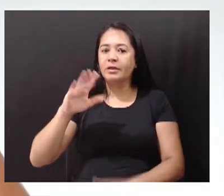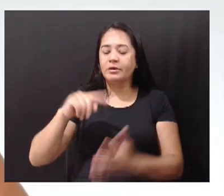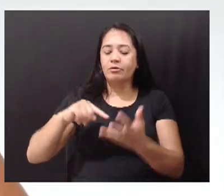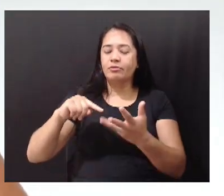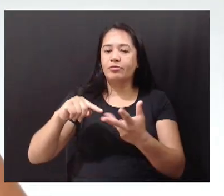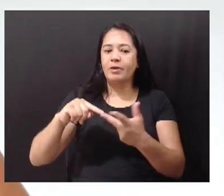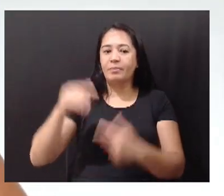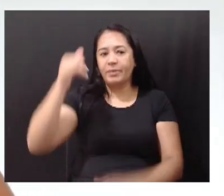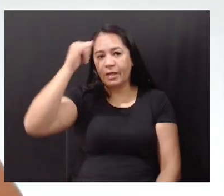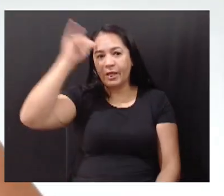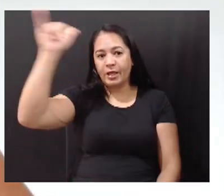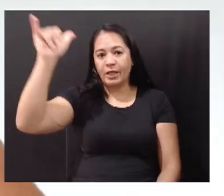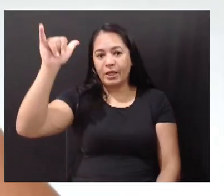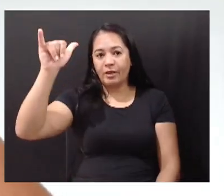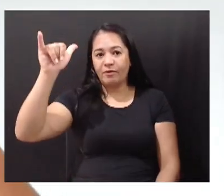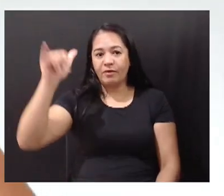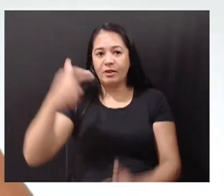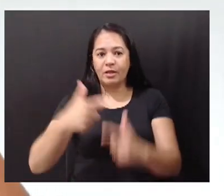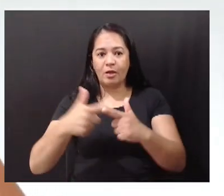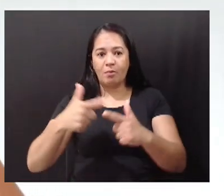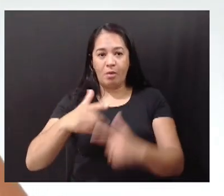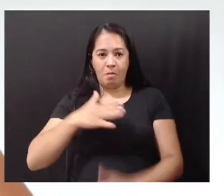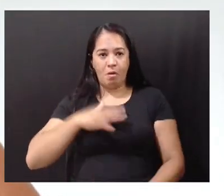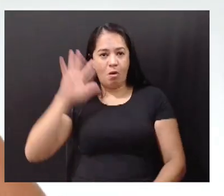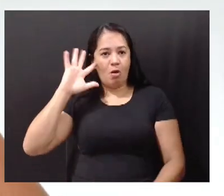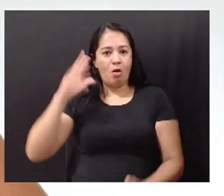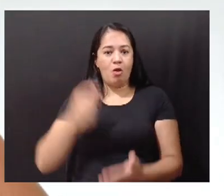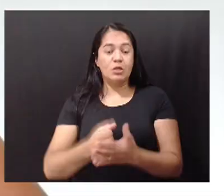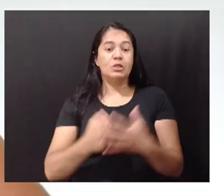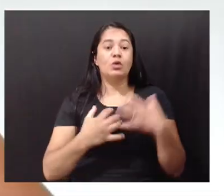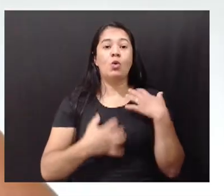minhas angústias, e eu não busco um tratamento,